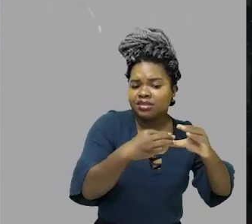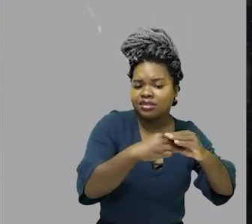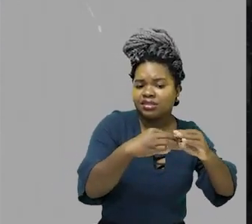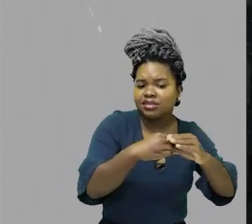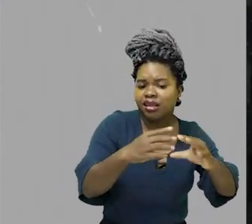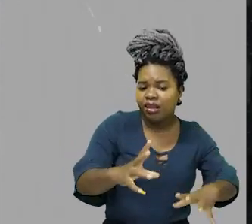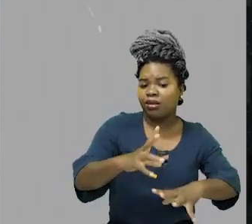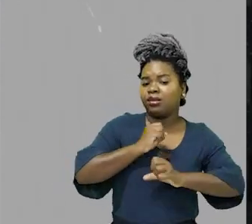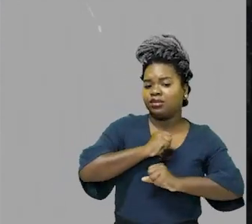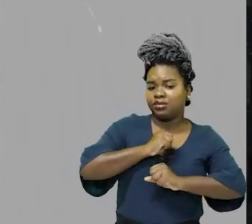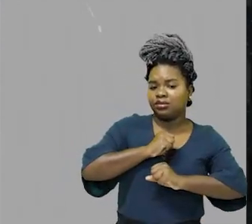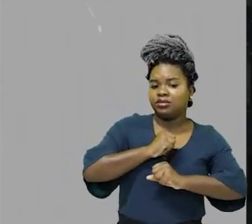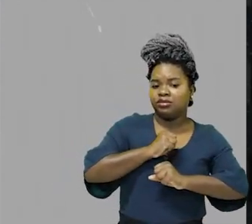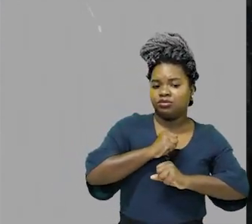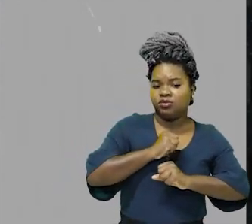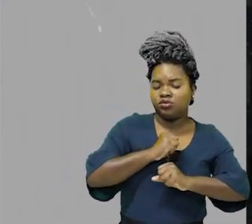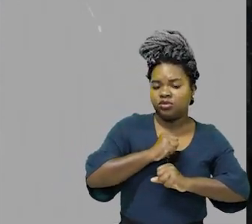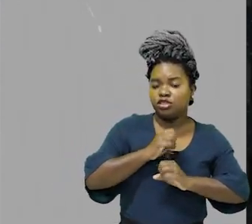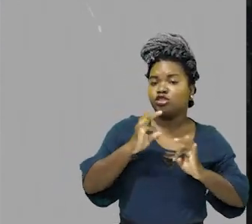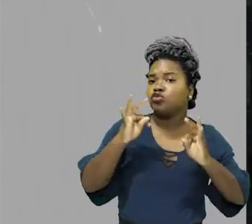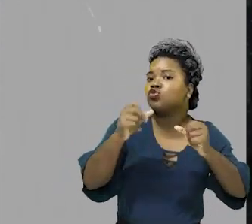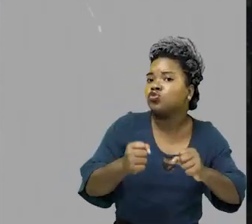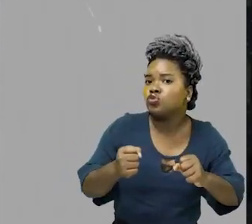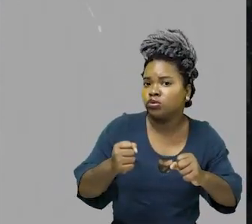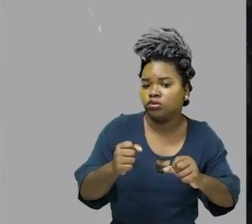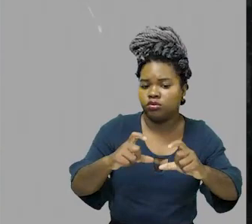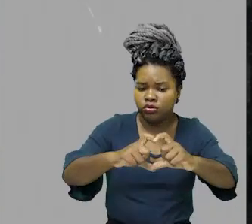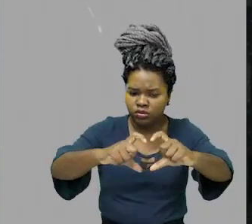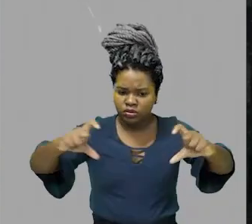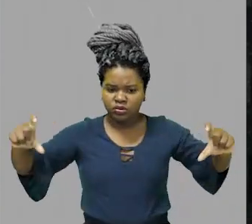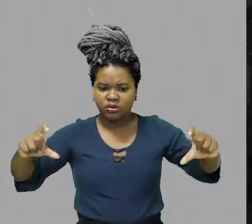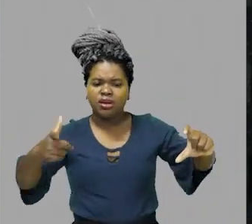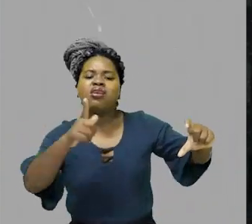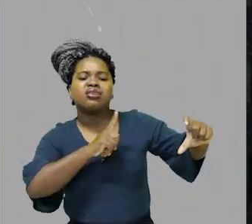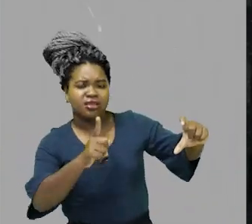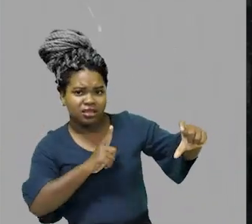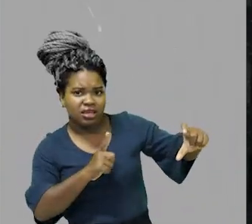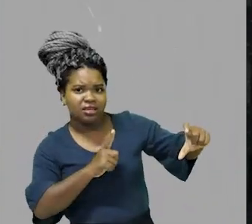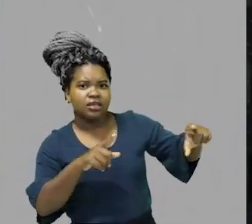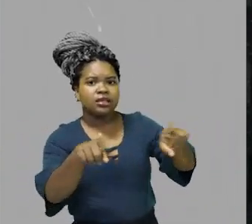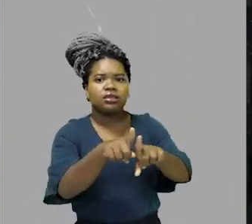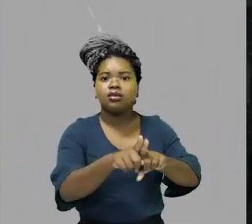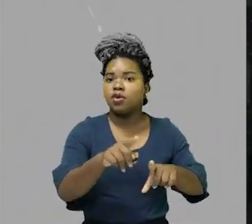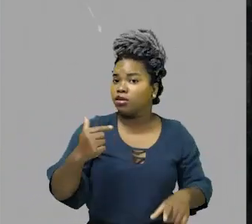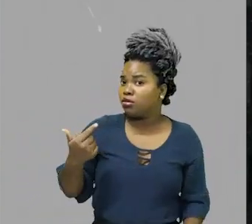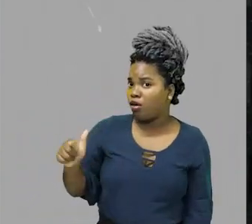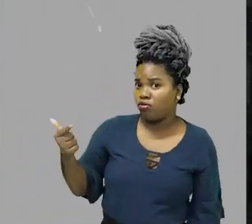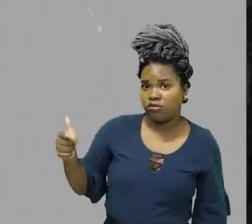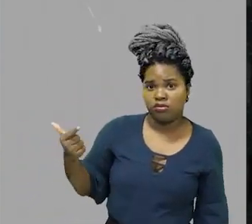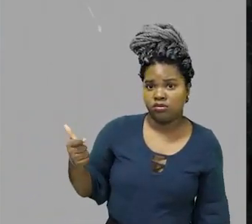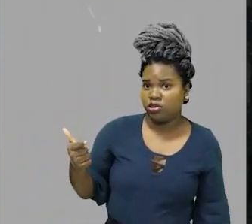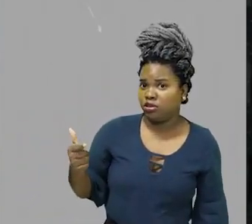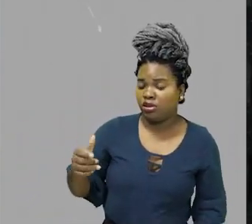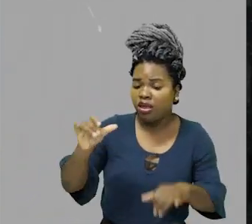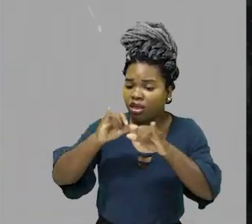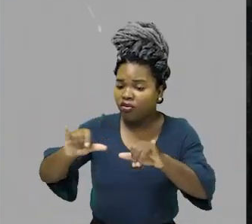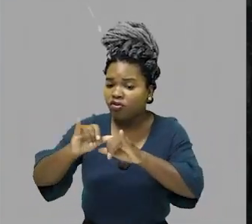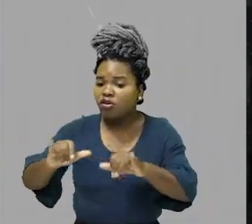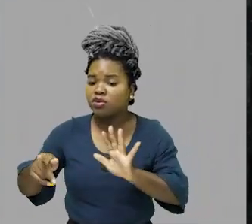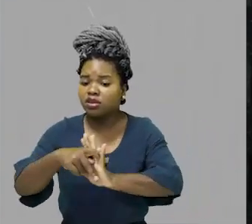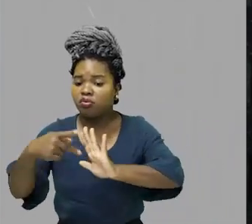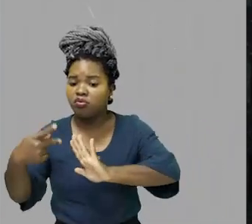os trechos que têm informação genética, quanto os trechos que não têm informação genética. E aí, ela tem